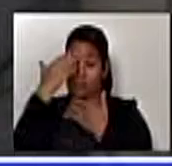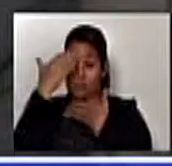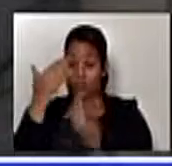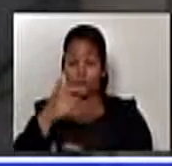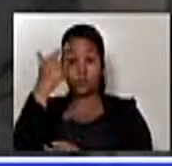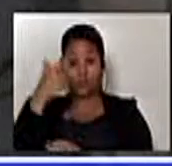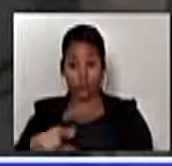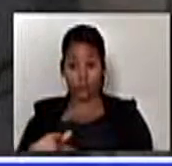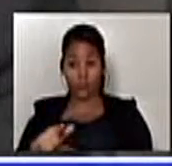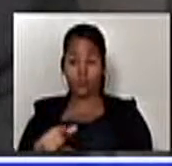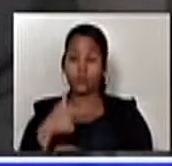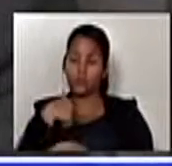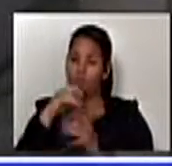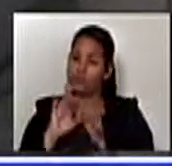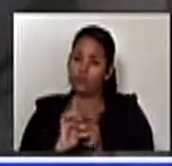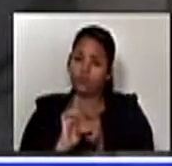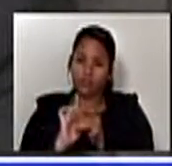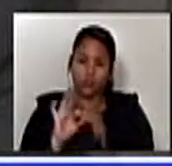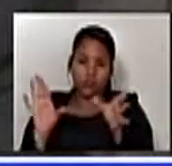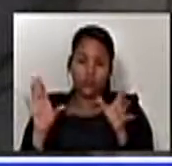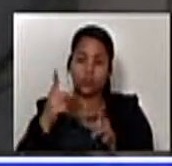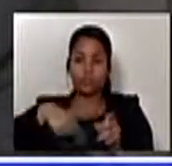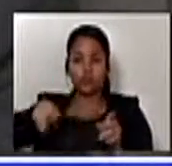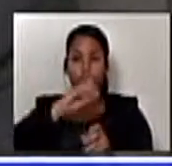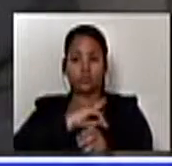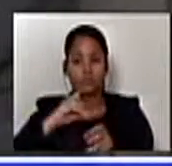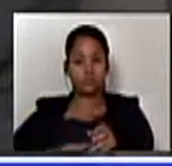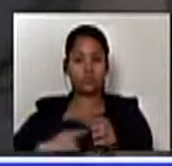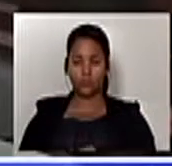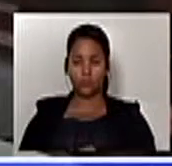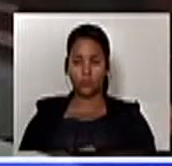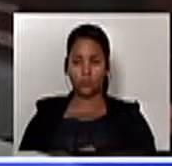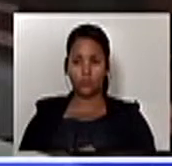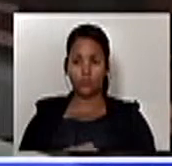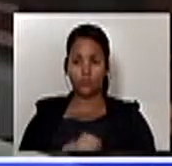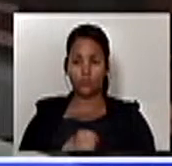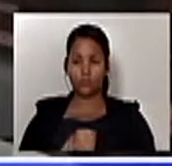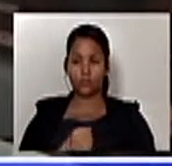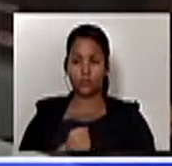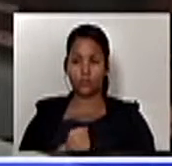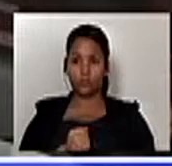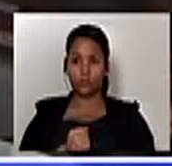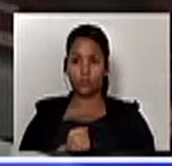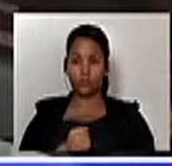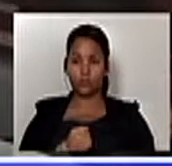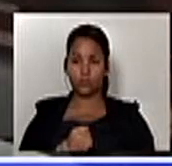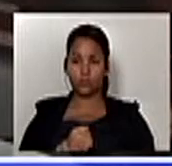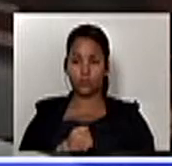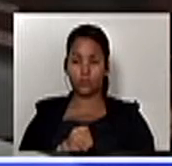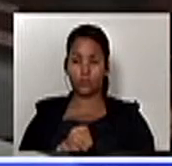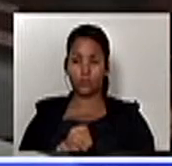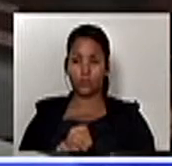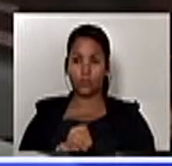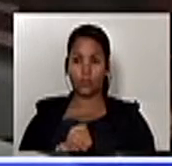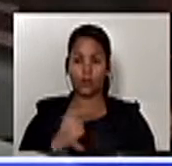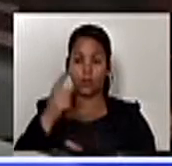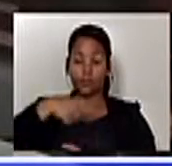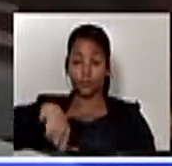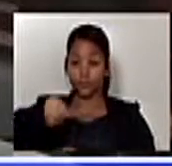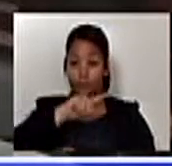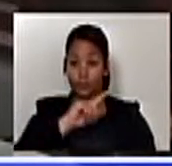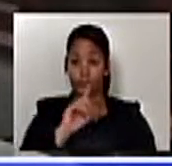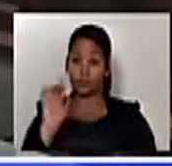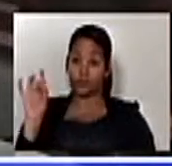para qualquer chamamento por parte dos senhores deputados. Meu muito obrigado. Ninguém mais para fazer assim uso